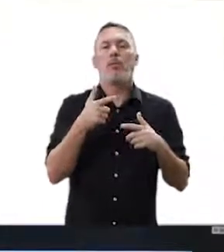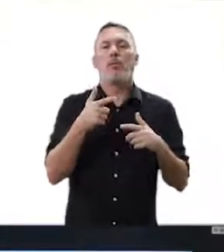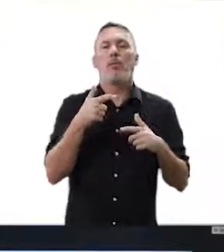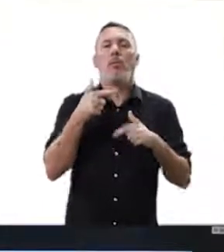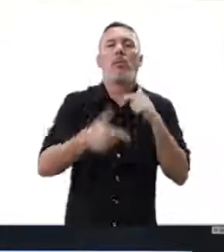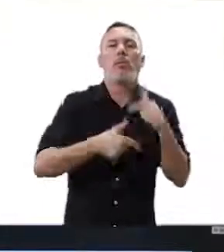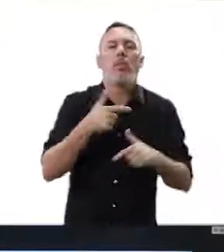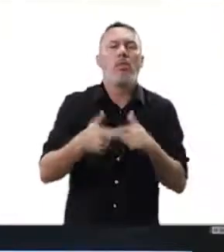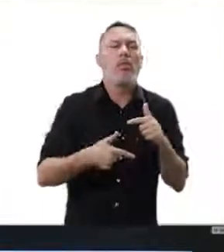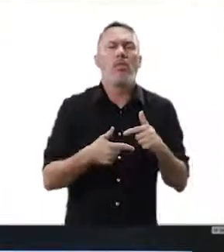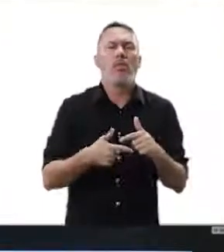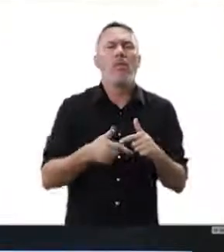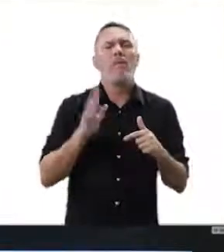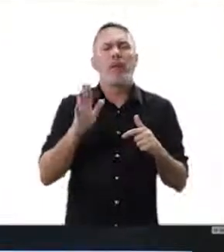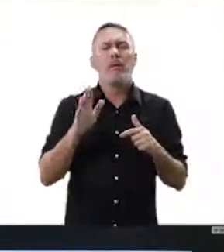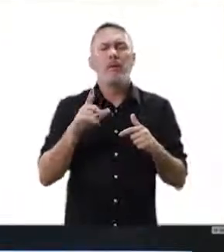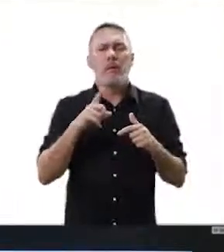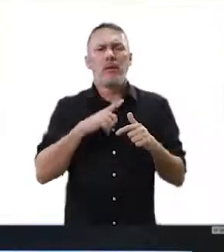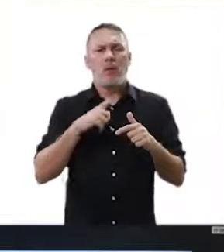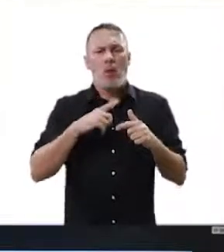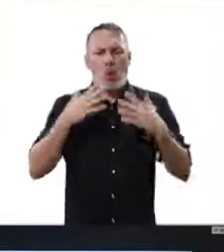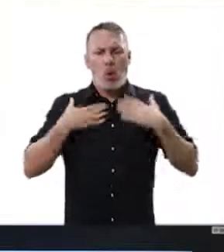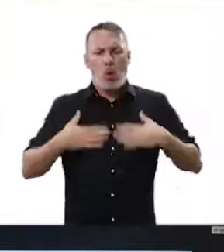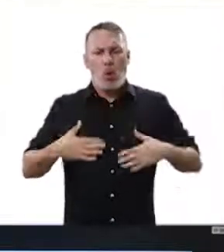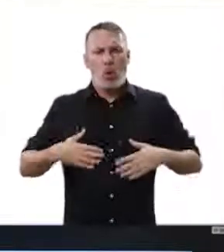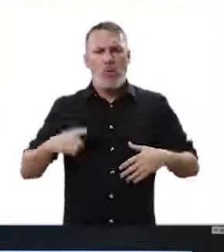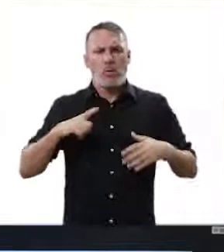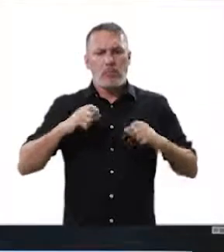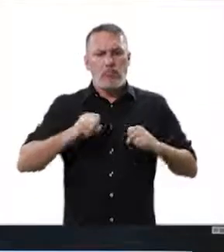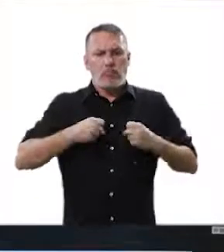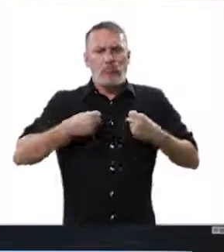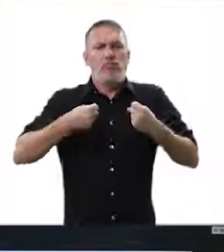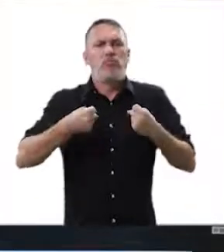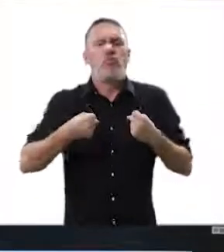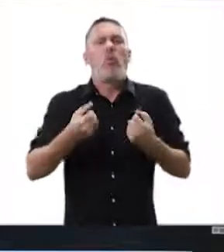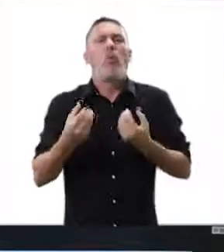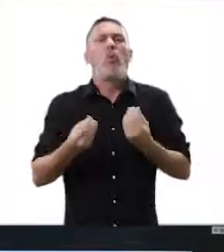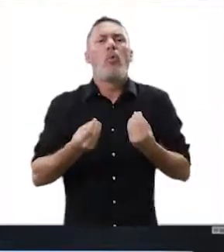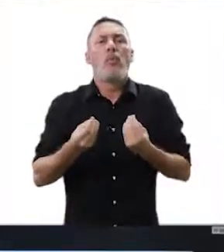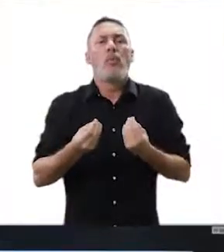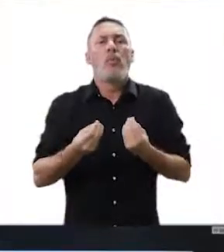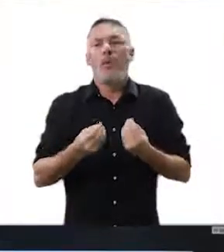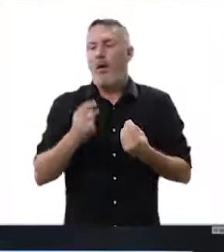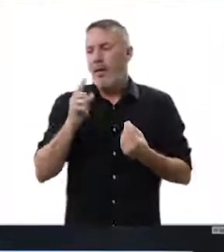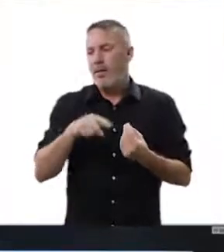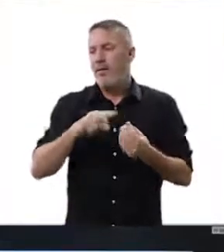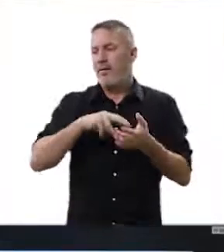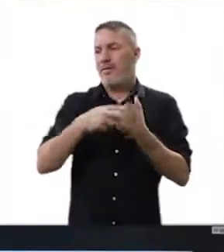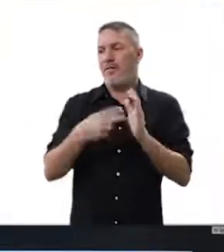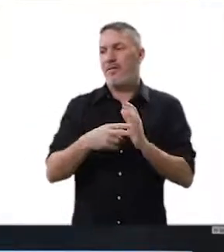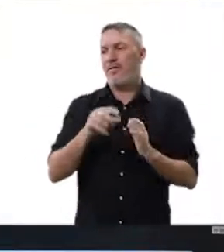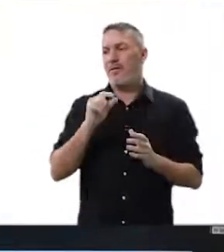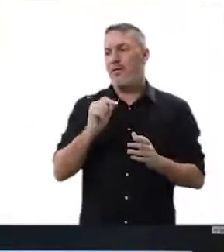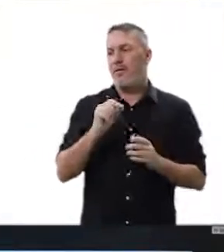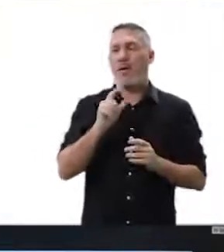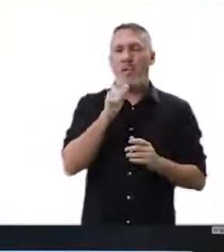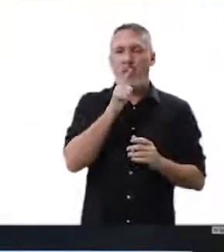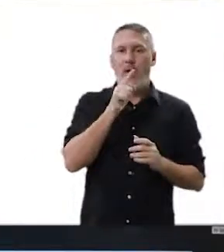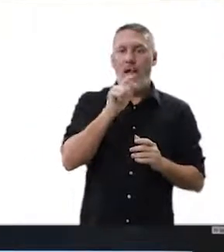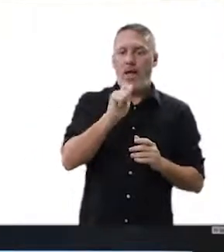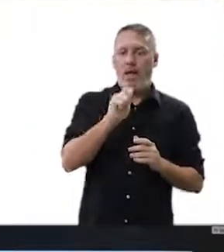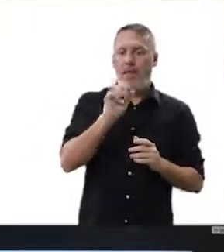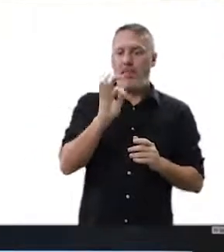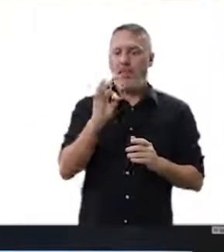ATP, que a gente conhece como adenosina trifosfato. É uma base nitrogenada ligada,